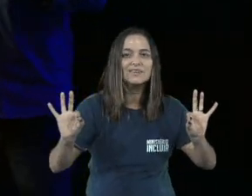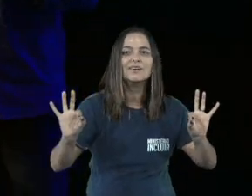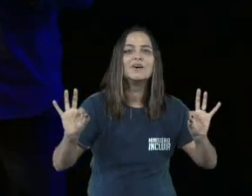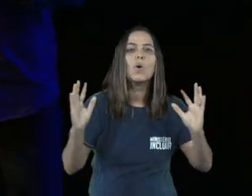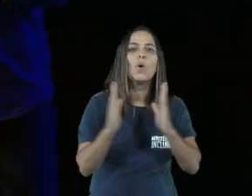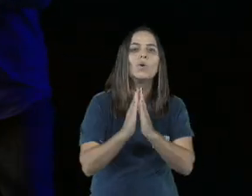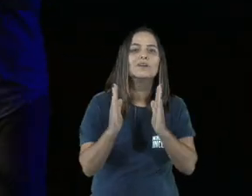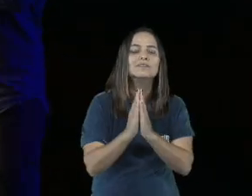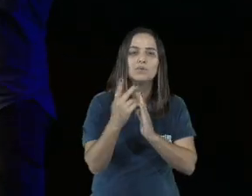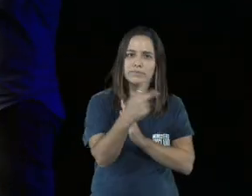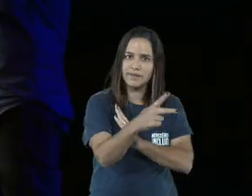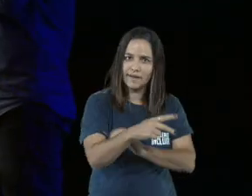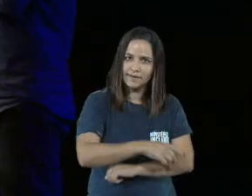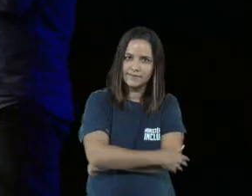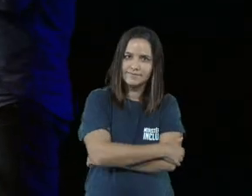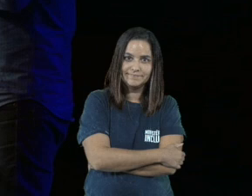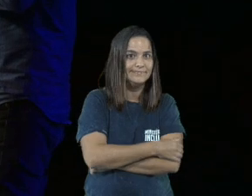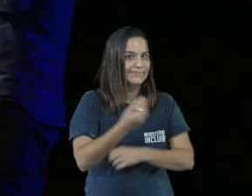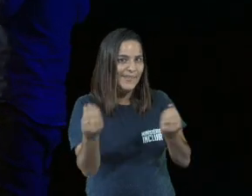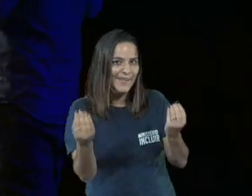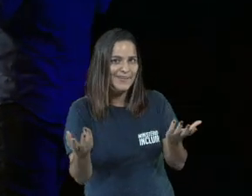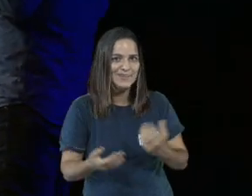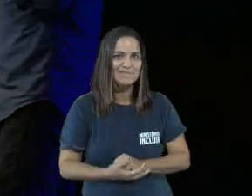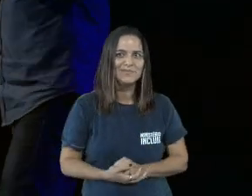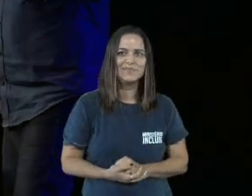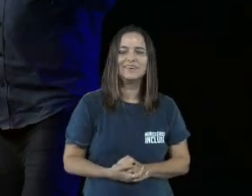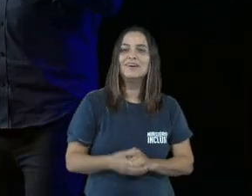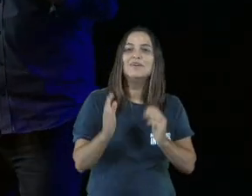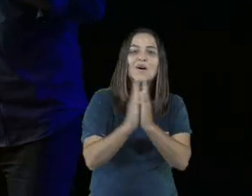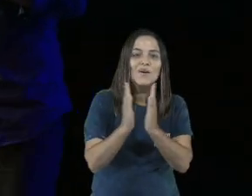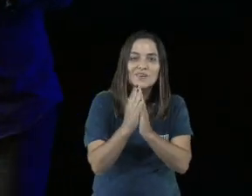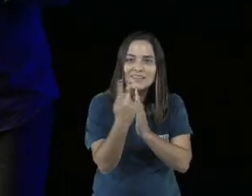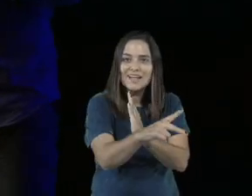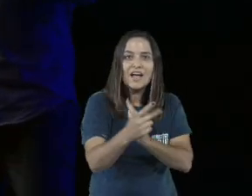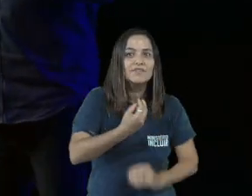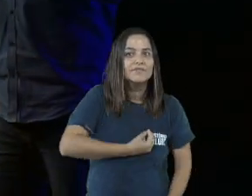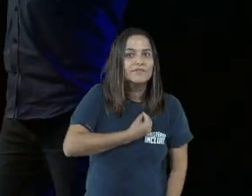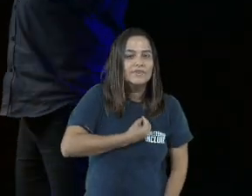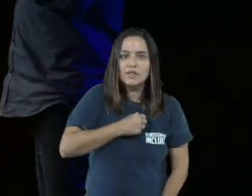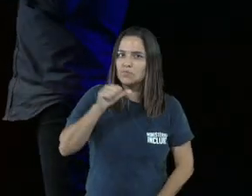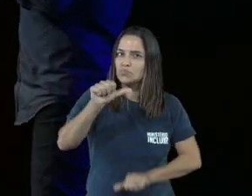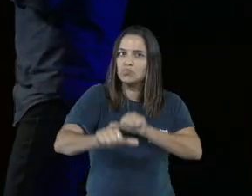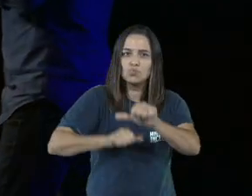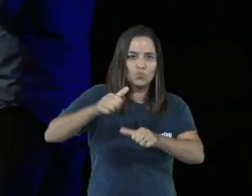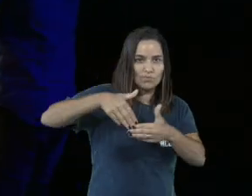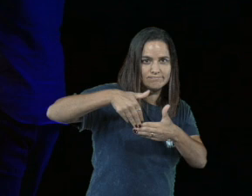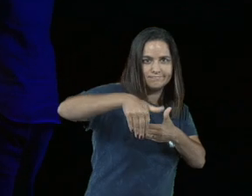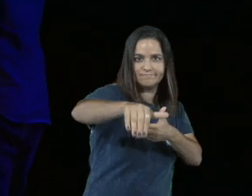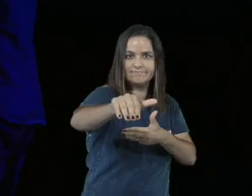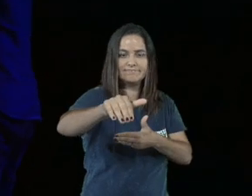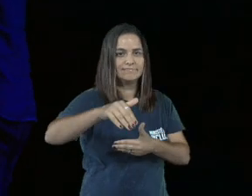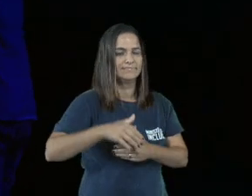e você muda de fase hoje aqui E você vai para o PlayStation dos céus e manda de fase você vai para o novo conceito de